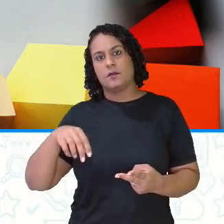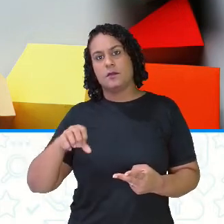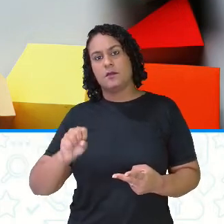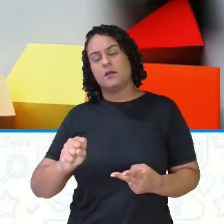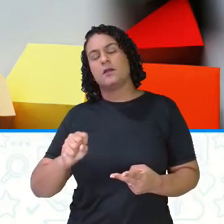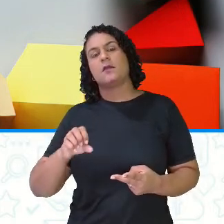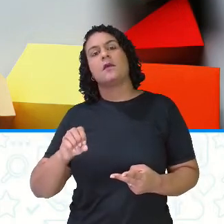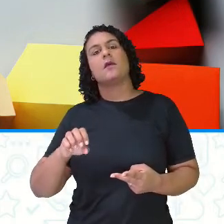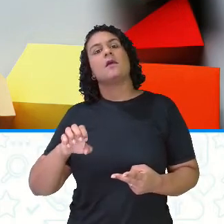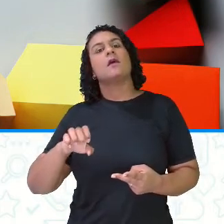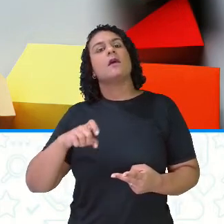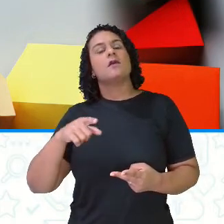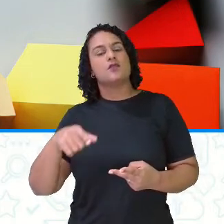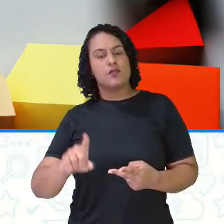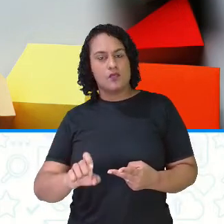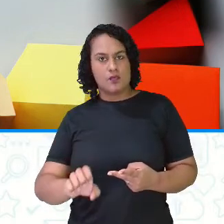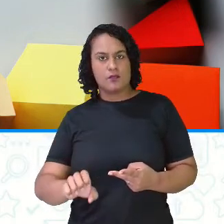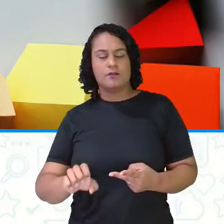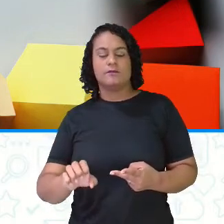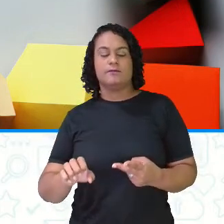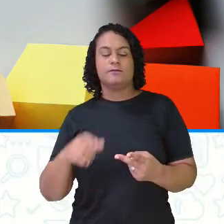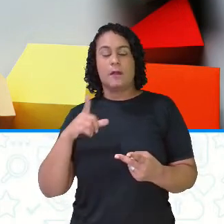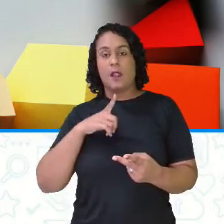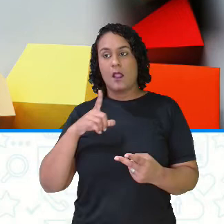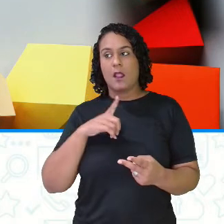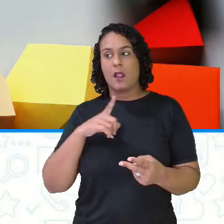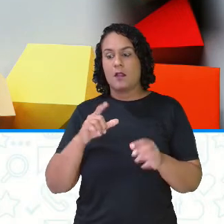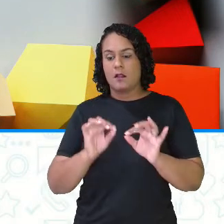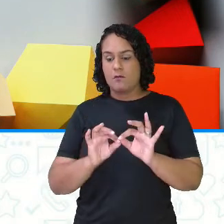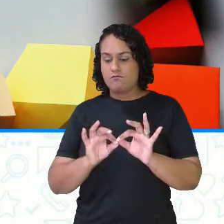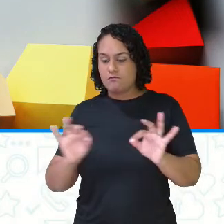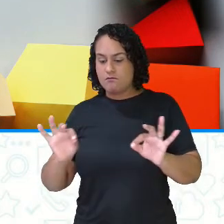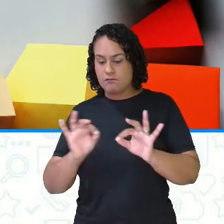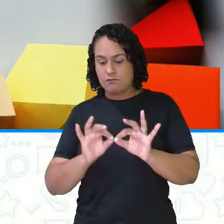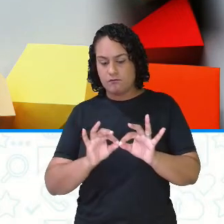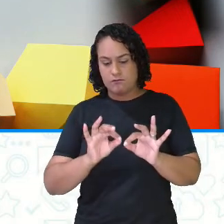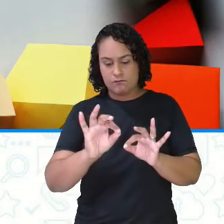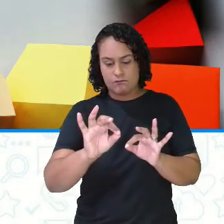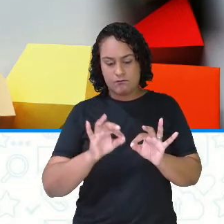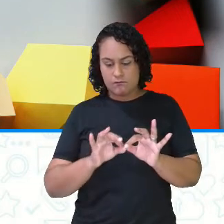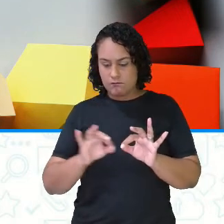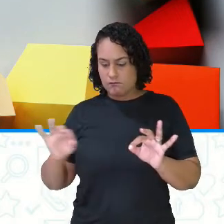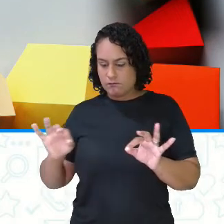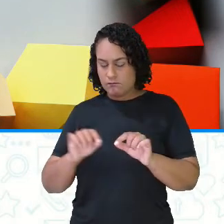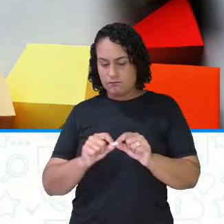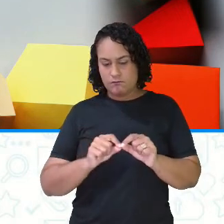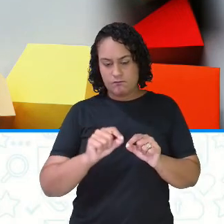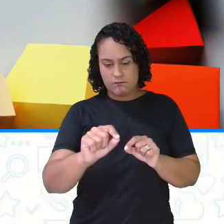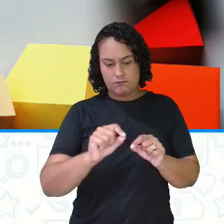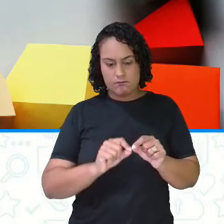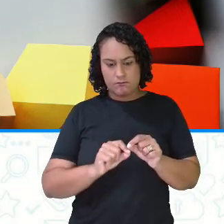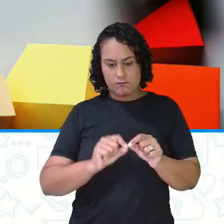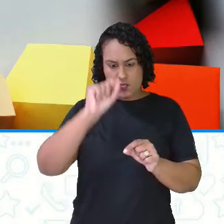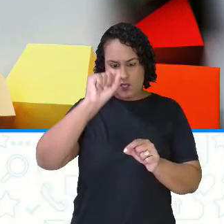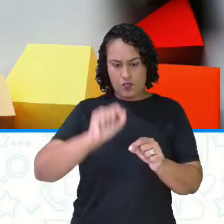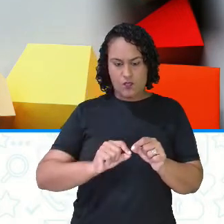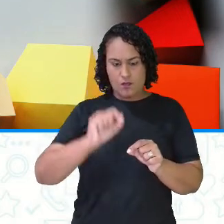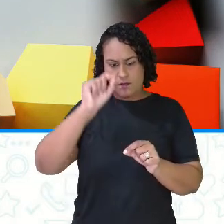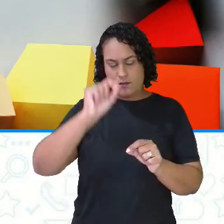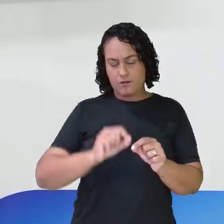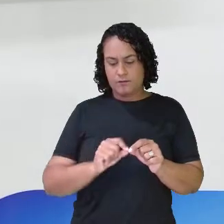bidimensionais. Elas possuem comprimento e largura. Comprimento e largura. E como a